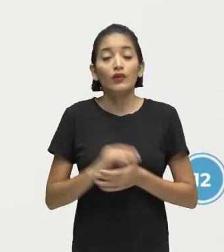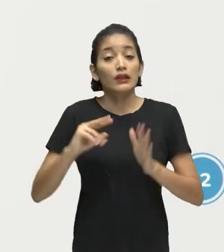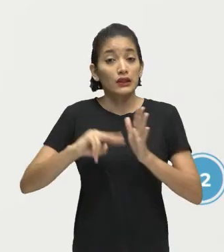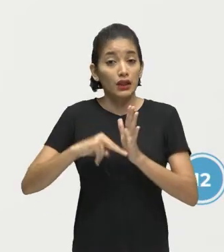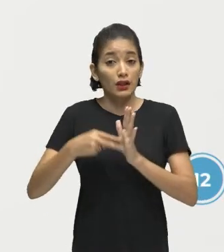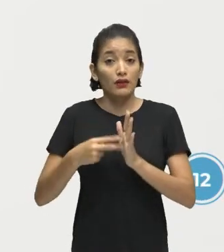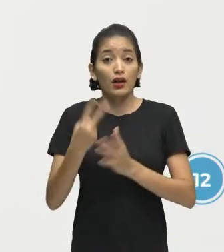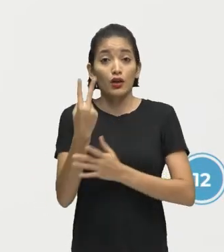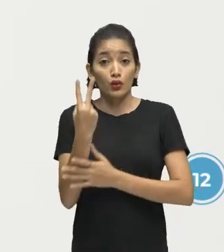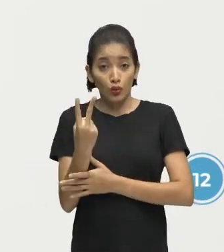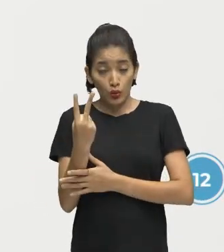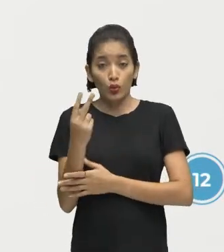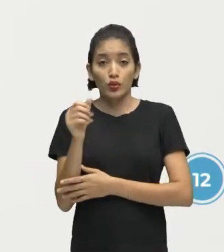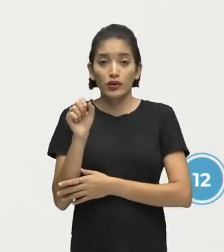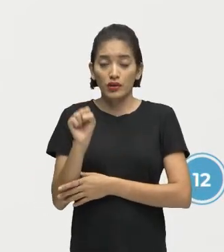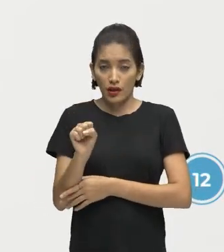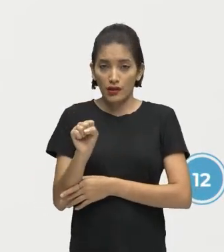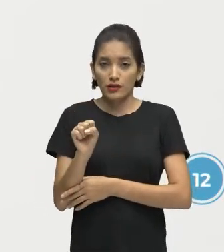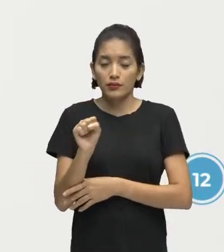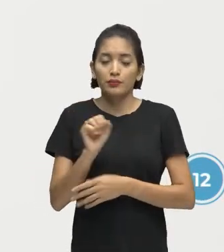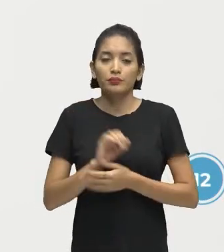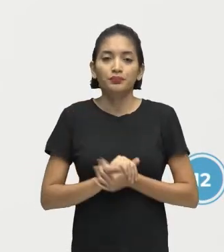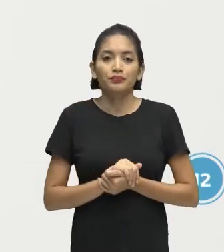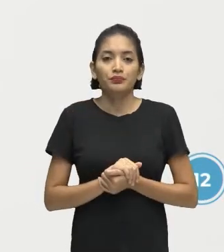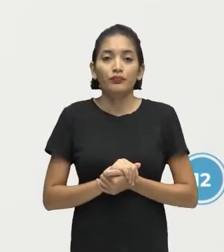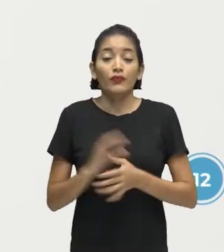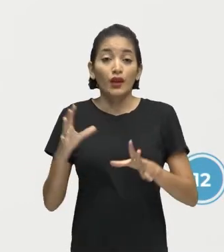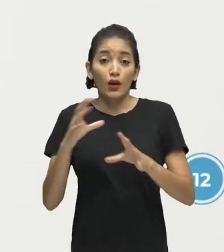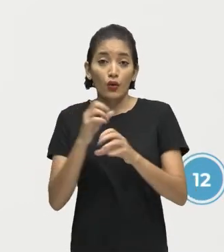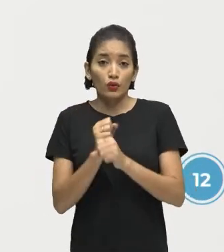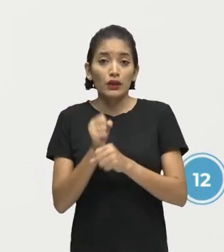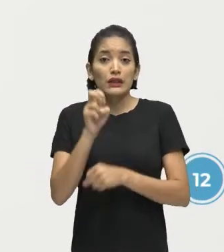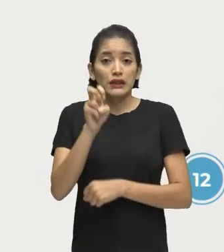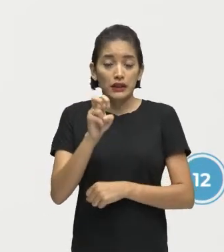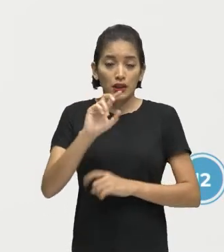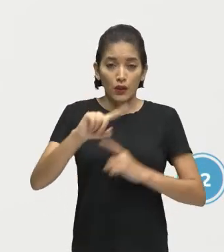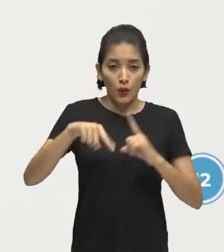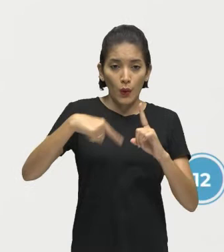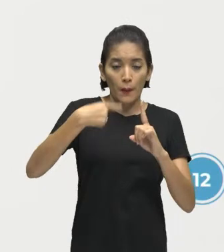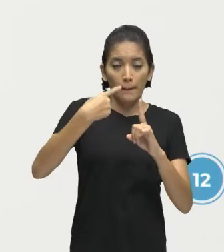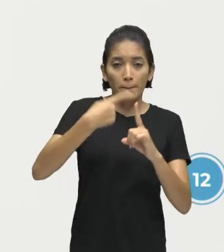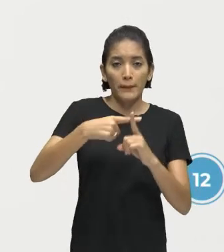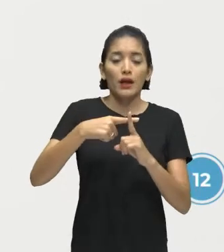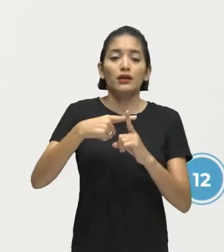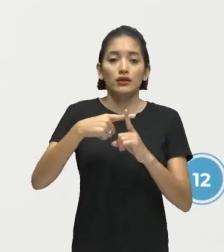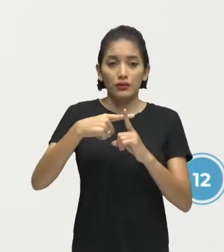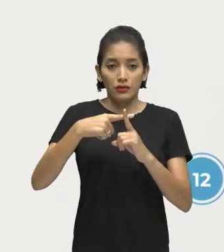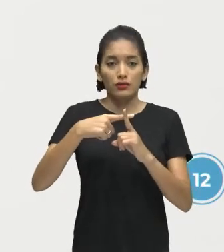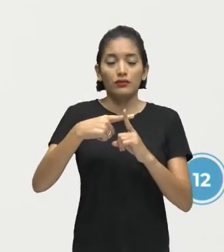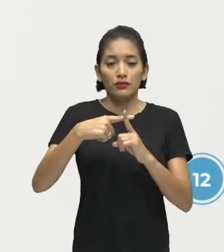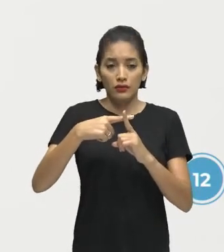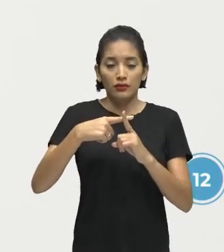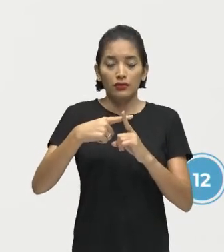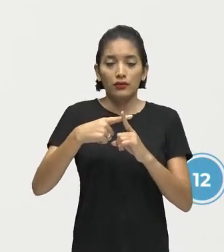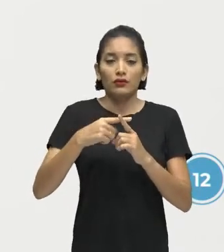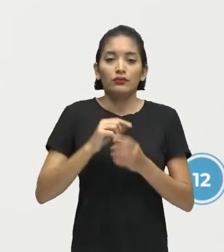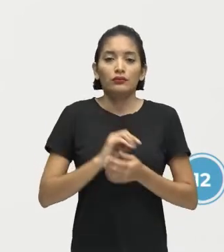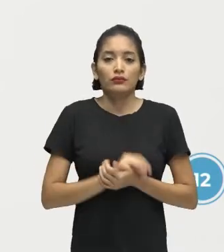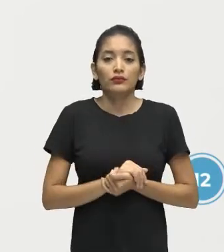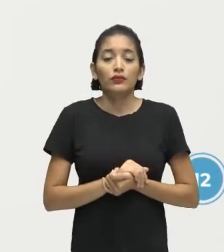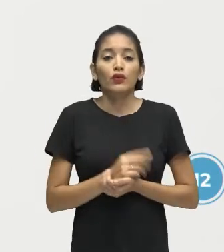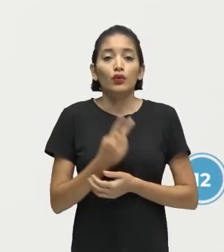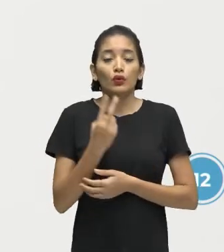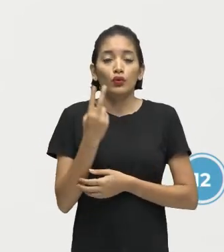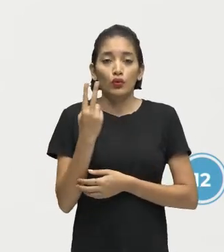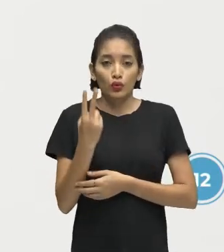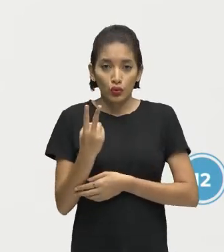2S, correto? Então, somando 5 anos, somando ao dobro da idade da